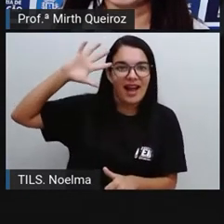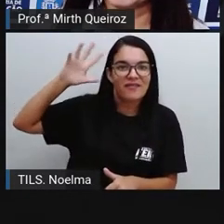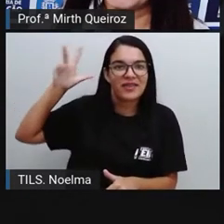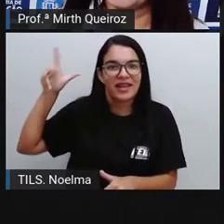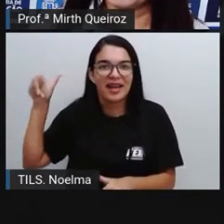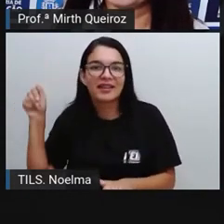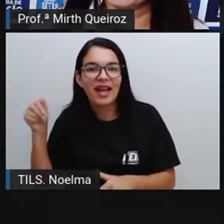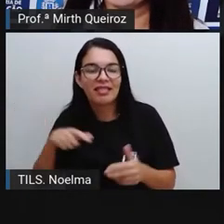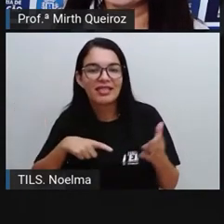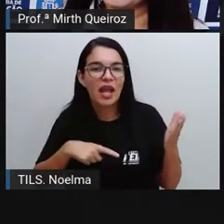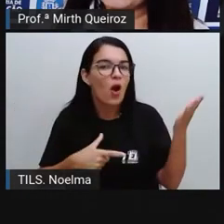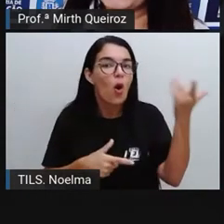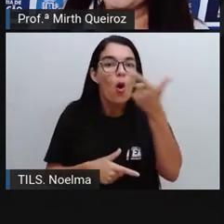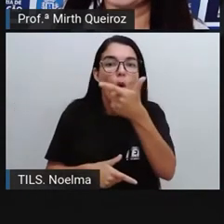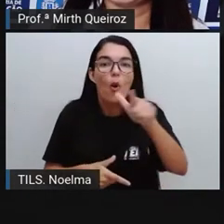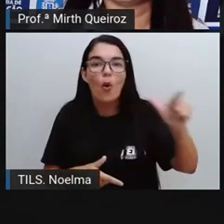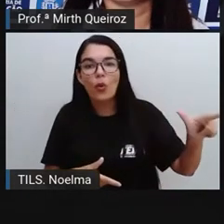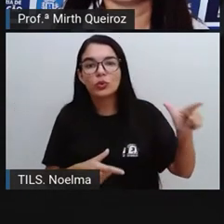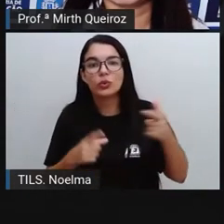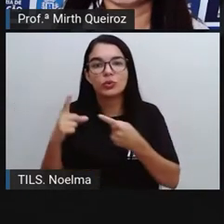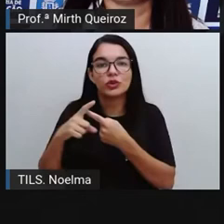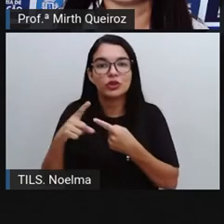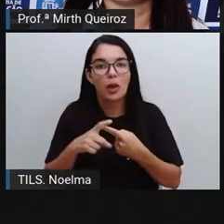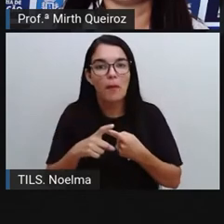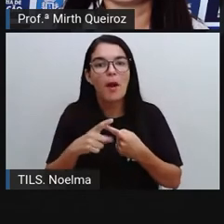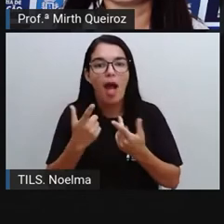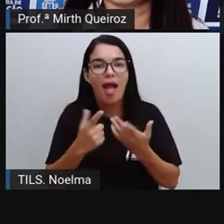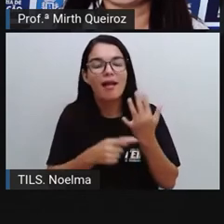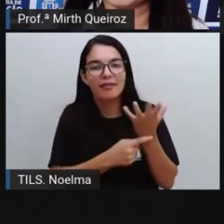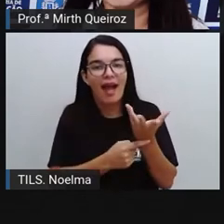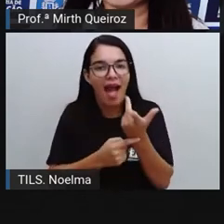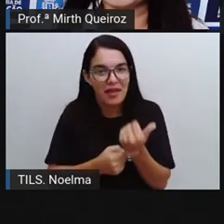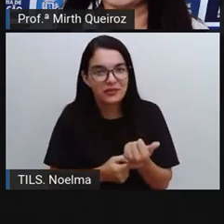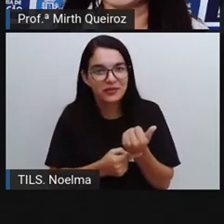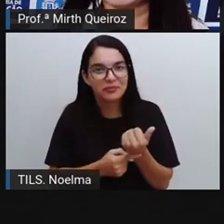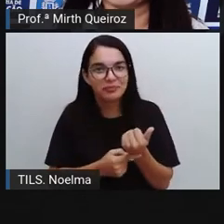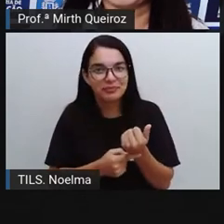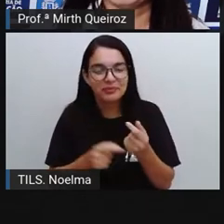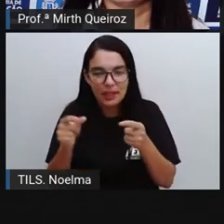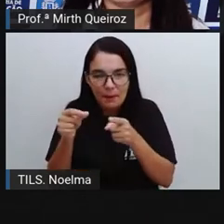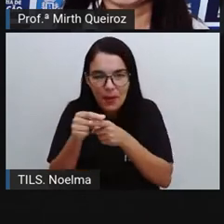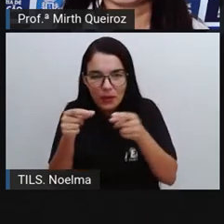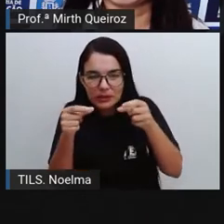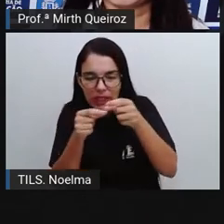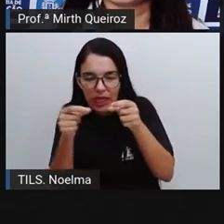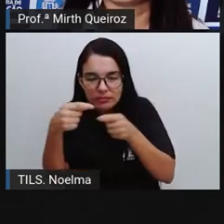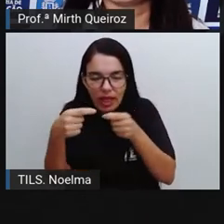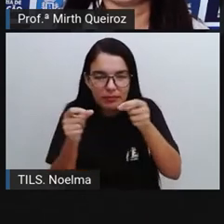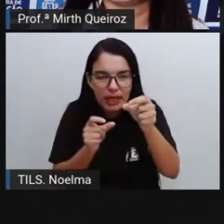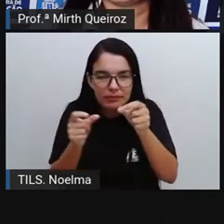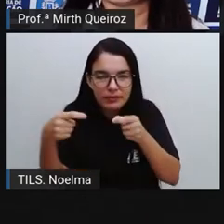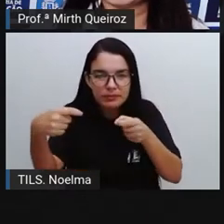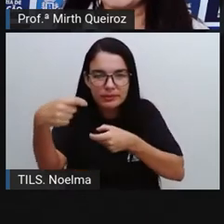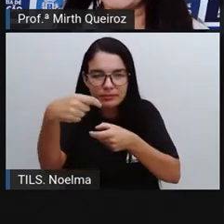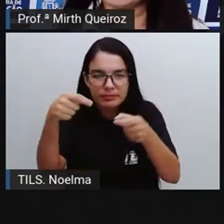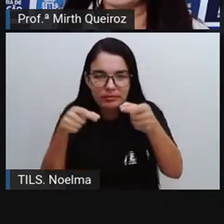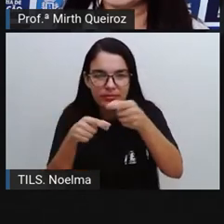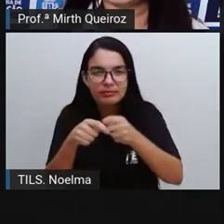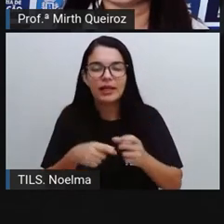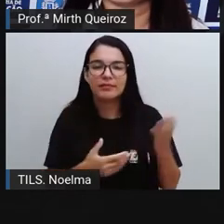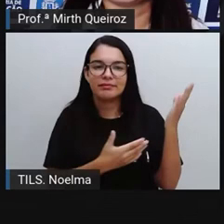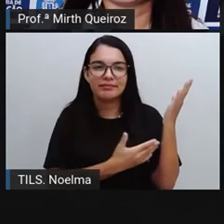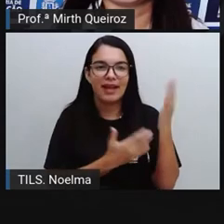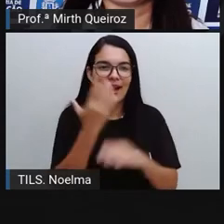Aqui nós temos um outro tipo de mosaico, também feito por pedacinhos aí de azulejo, que deu origem à